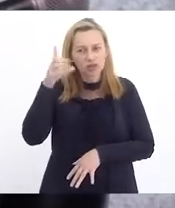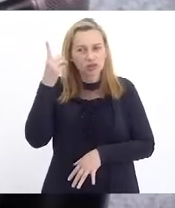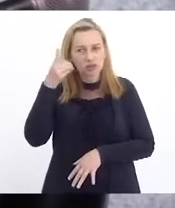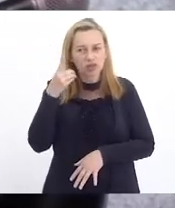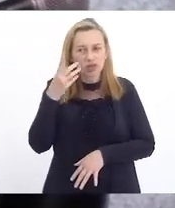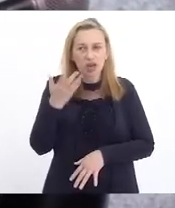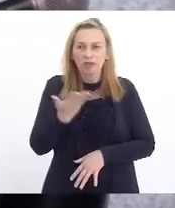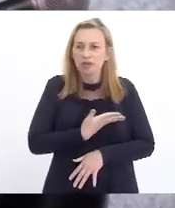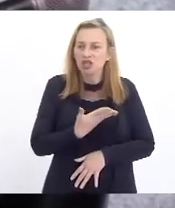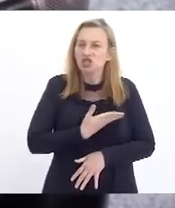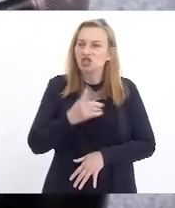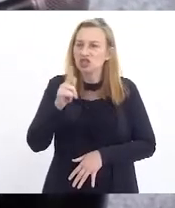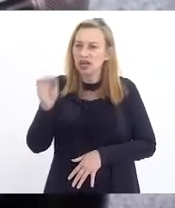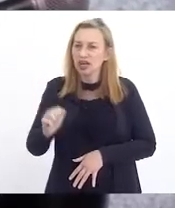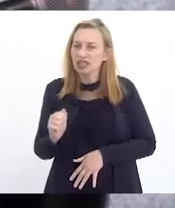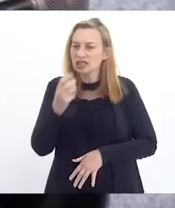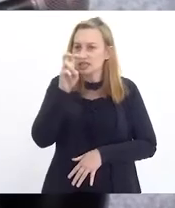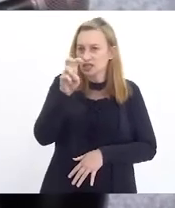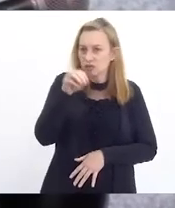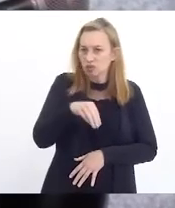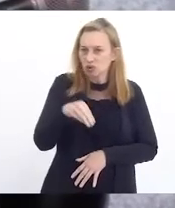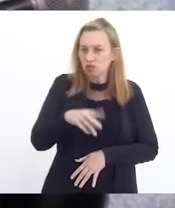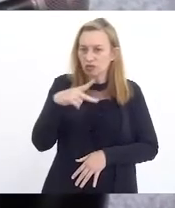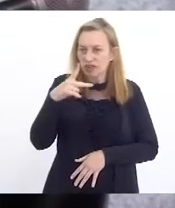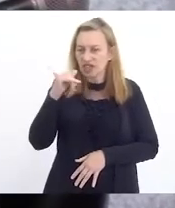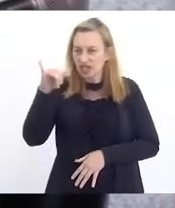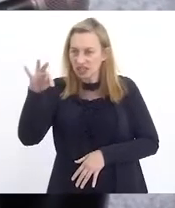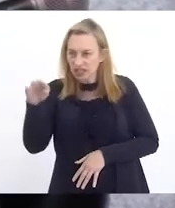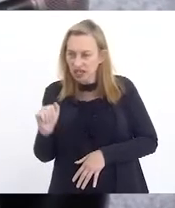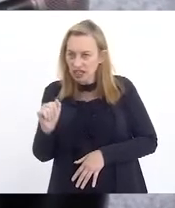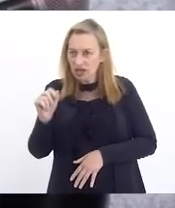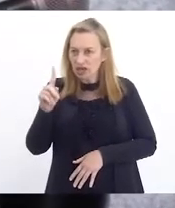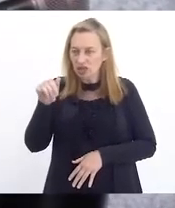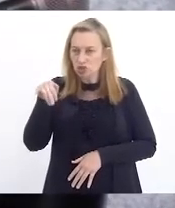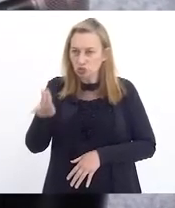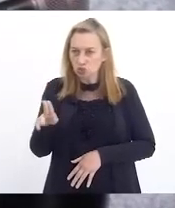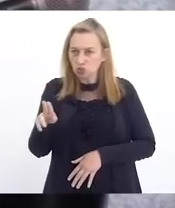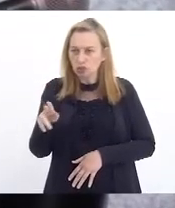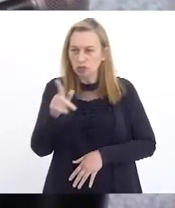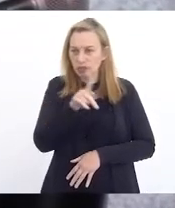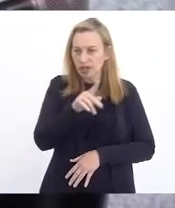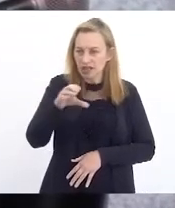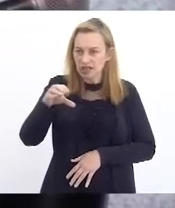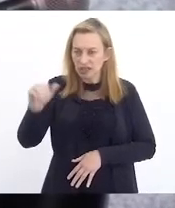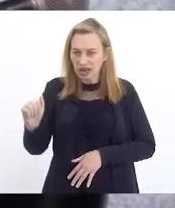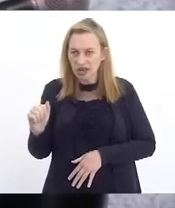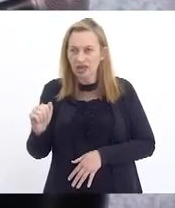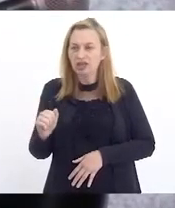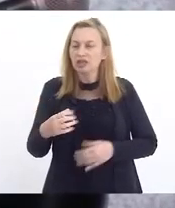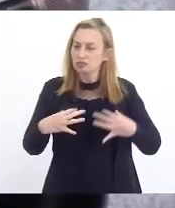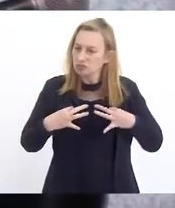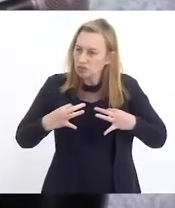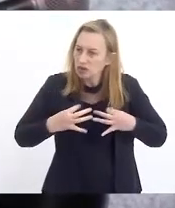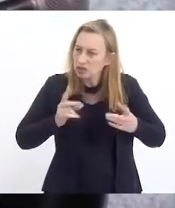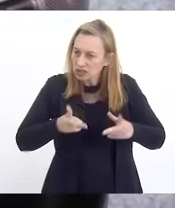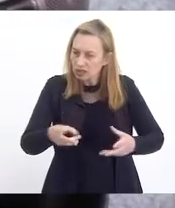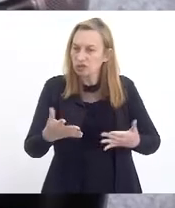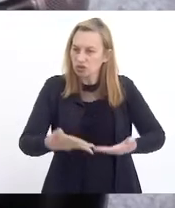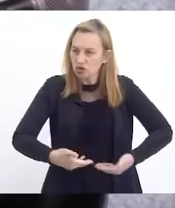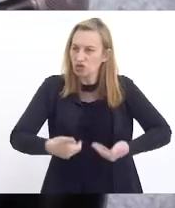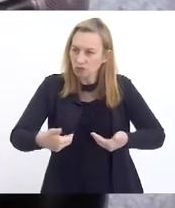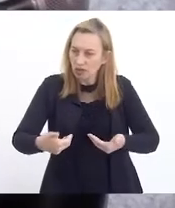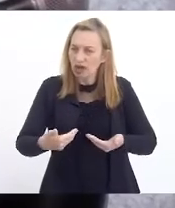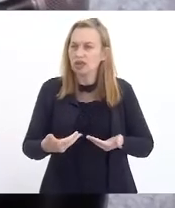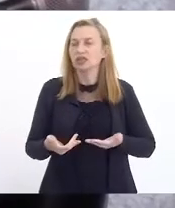colega Gisela 5 minutos para falar sobre a ETA Guandu e o PSA, mas me colocar à disposição dessa casa sempre que for chamado para